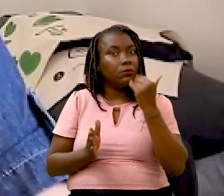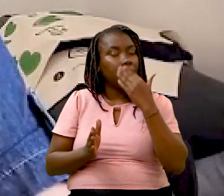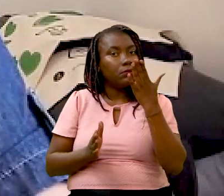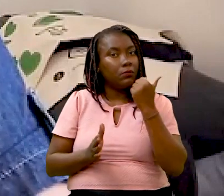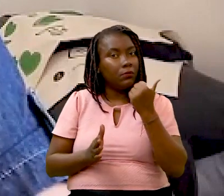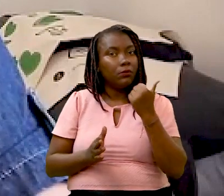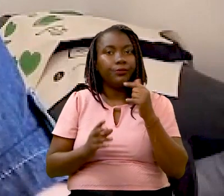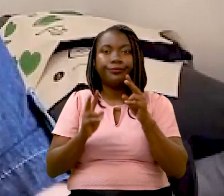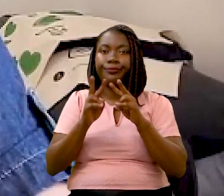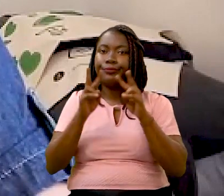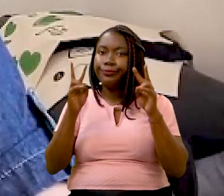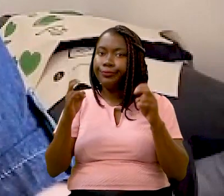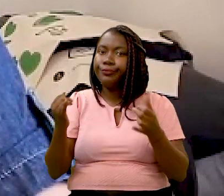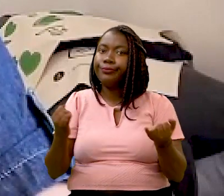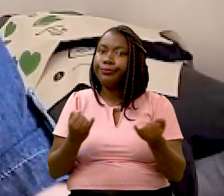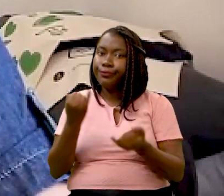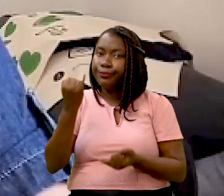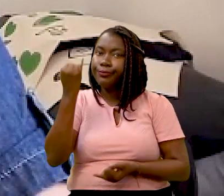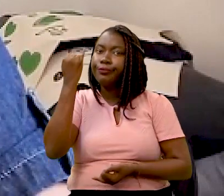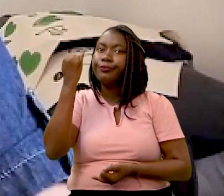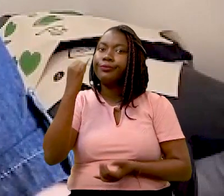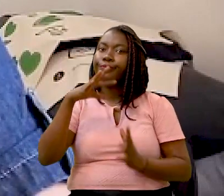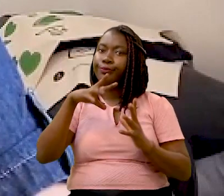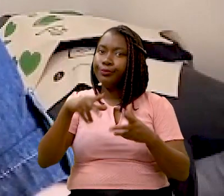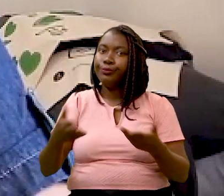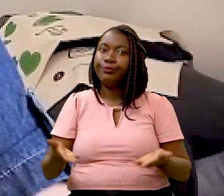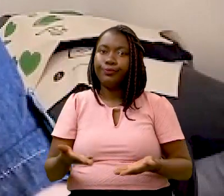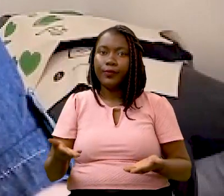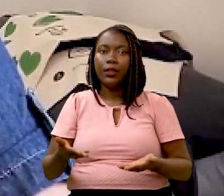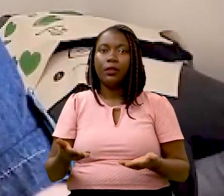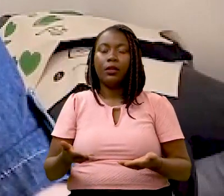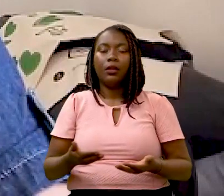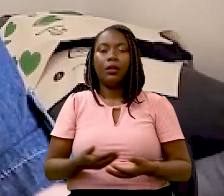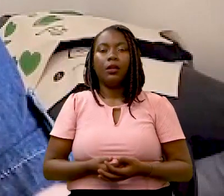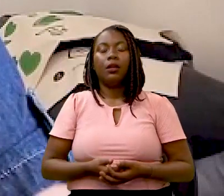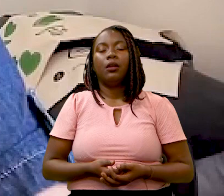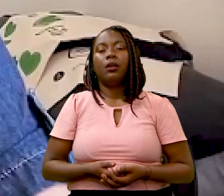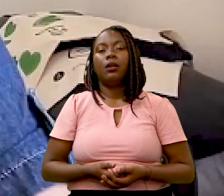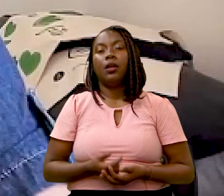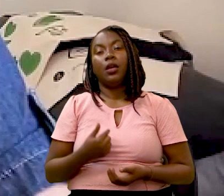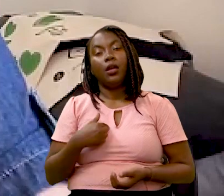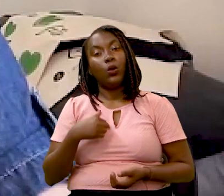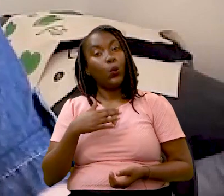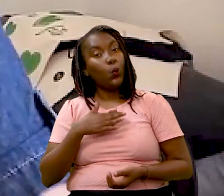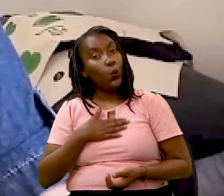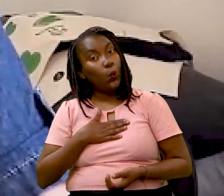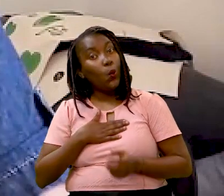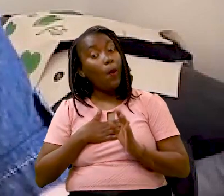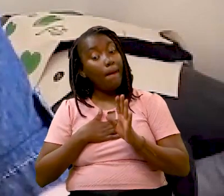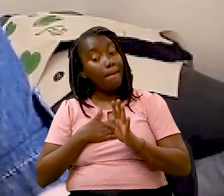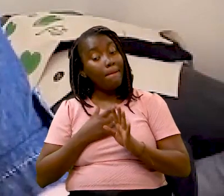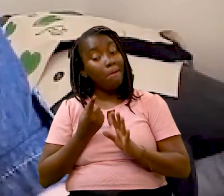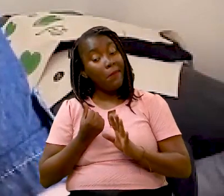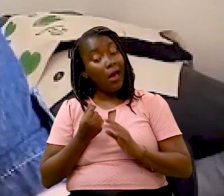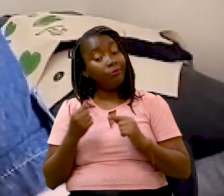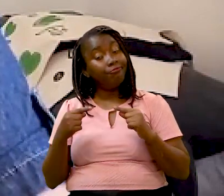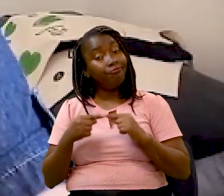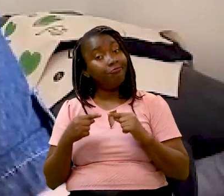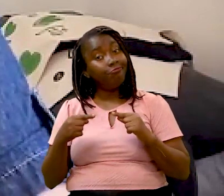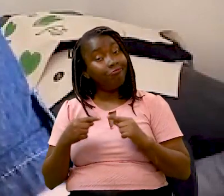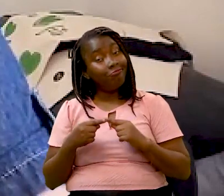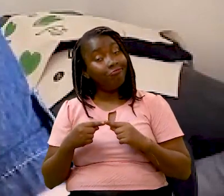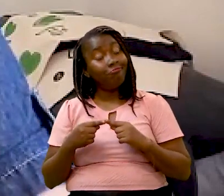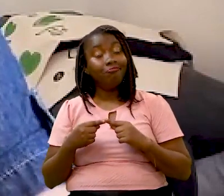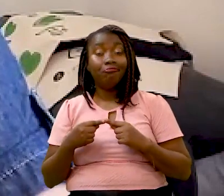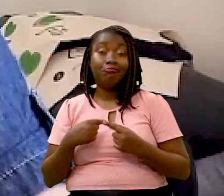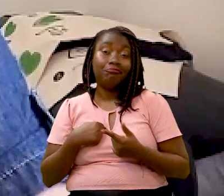alimentação é uma questão muito importante no mundo atual, né? É aquilo que eu gosto, mas é aquilo que cabe no meu bolso